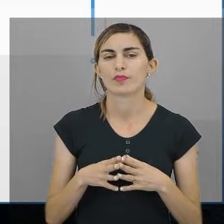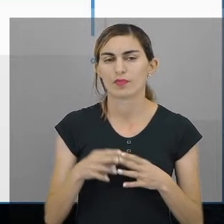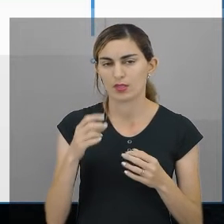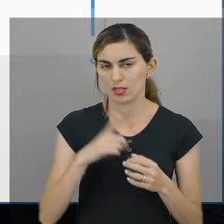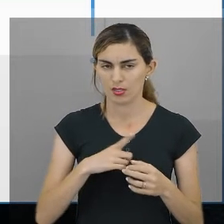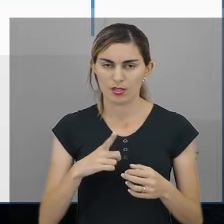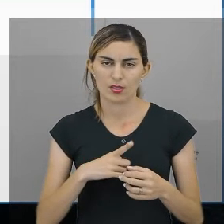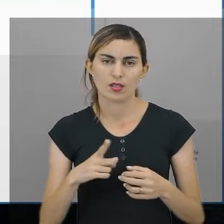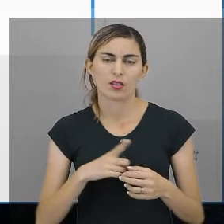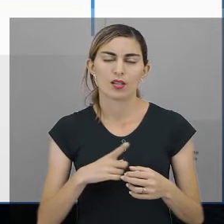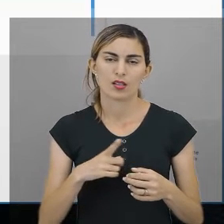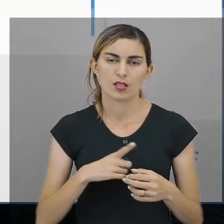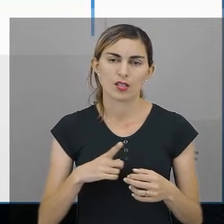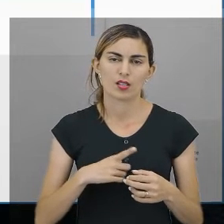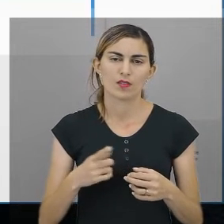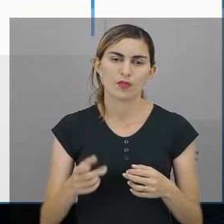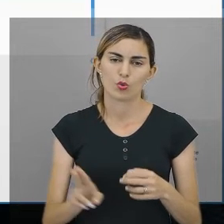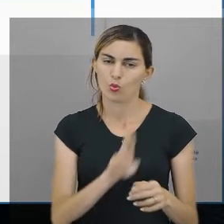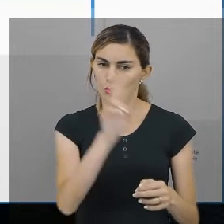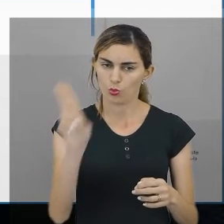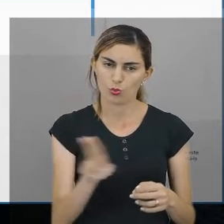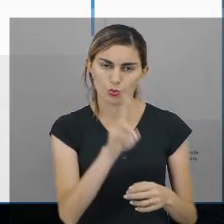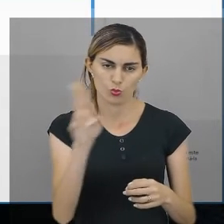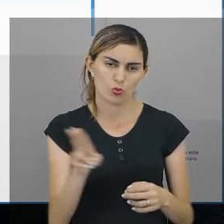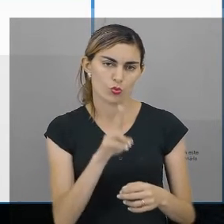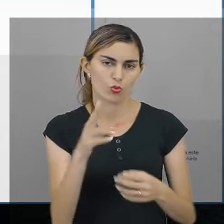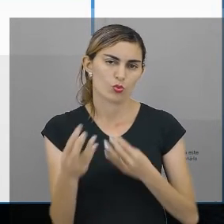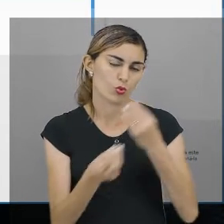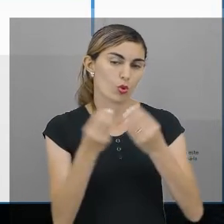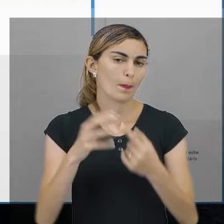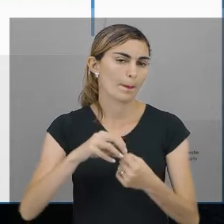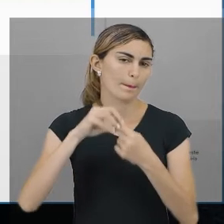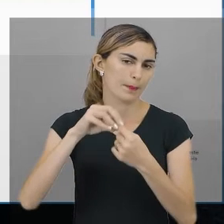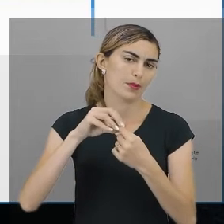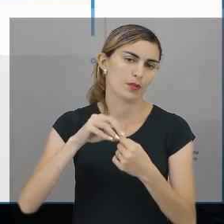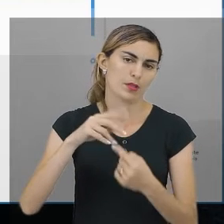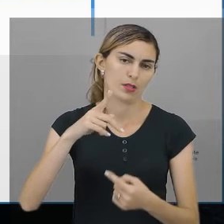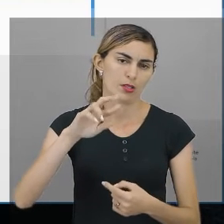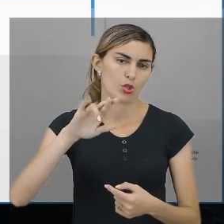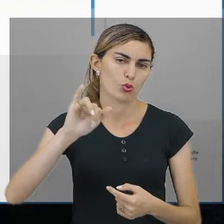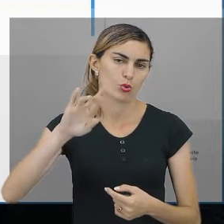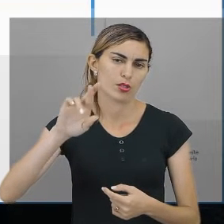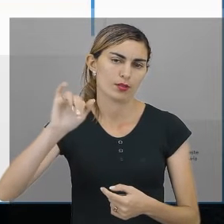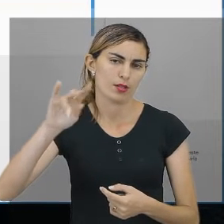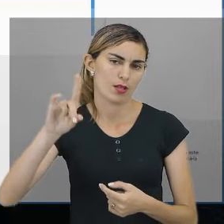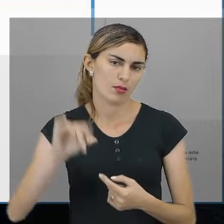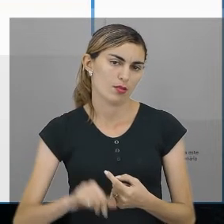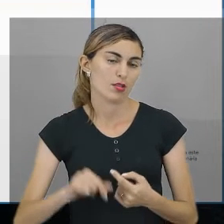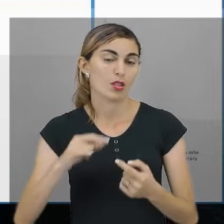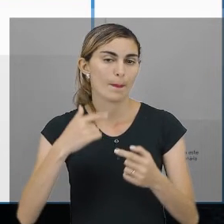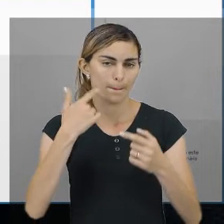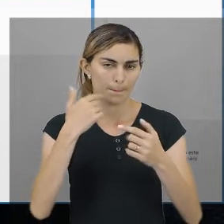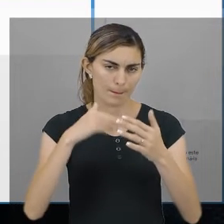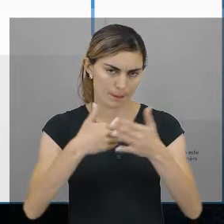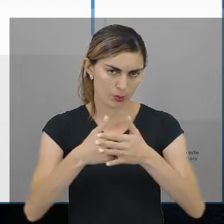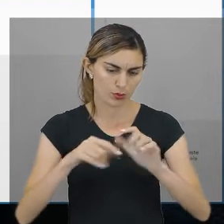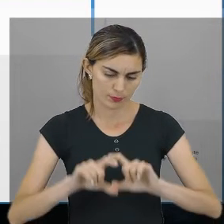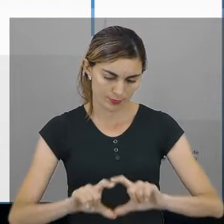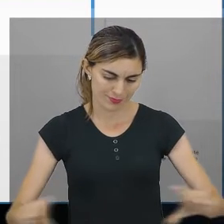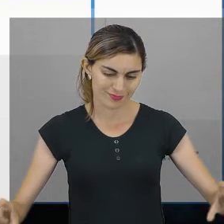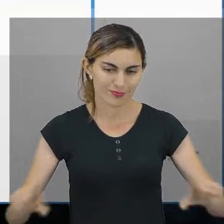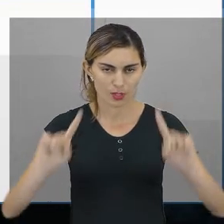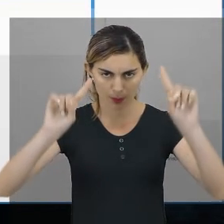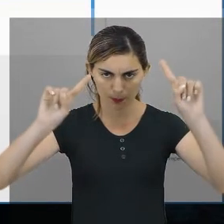teve o divisor como maior prioridade. Na próxima expressão, o parênteses